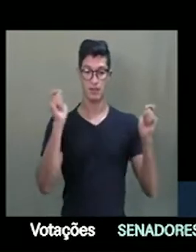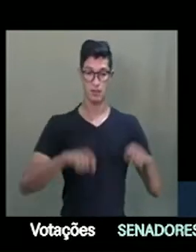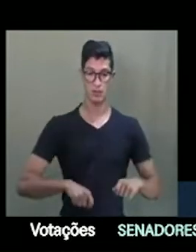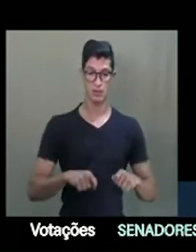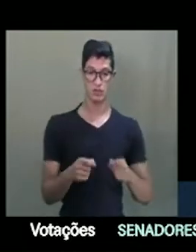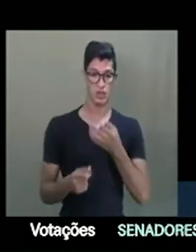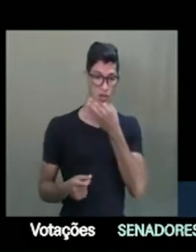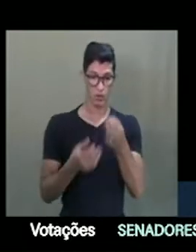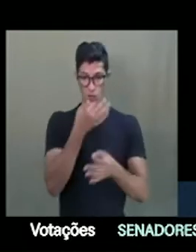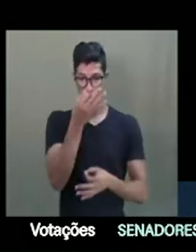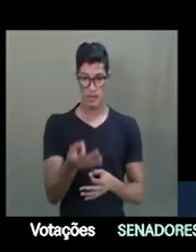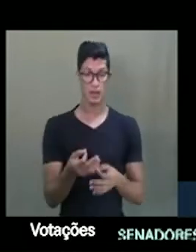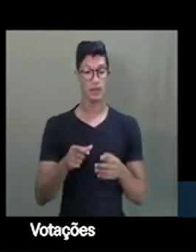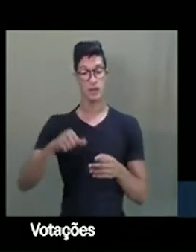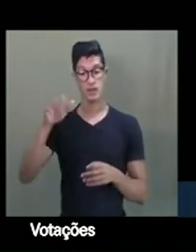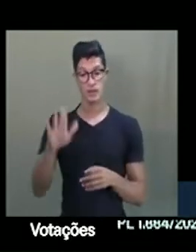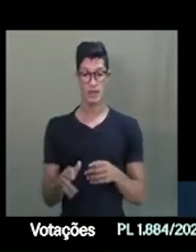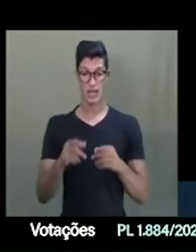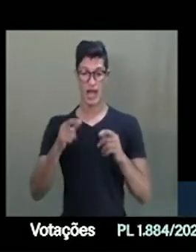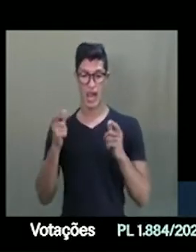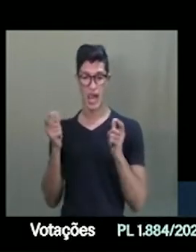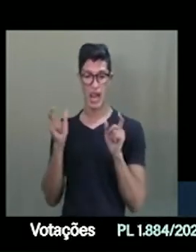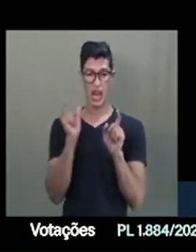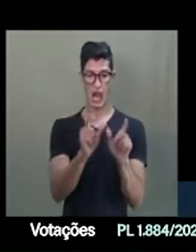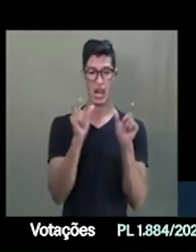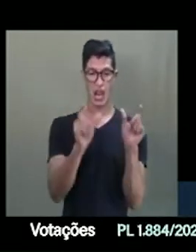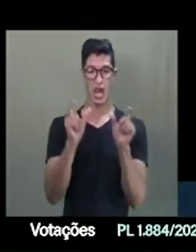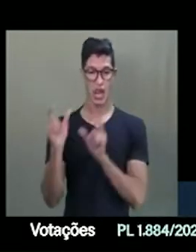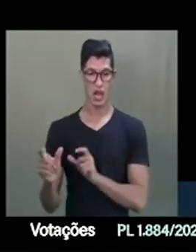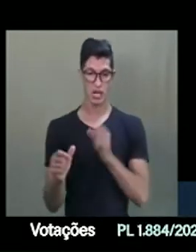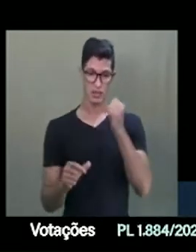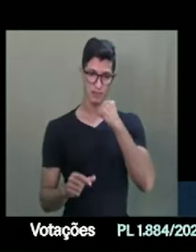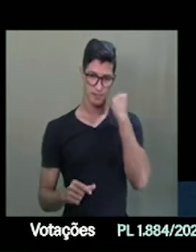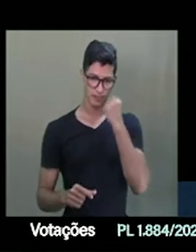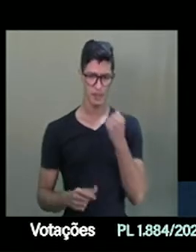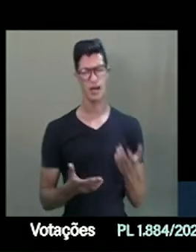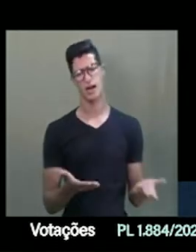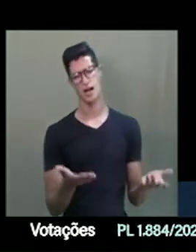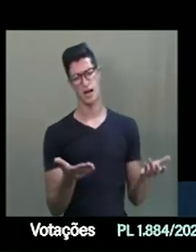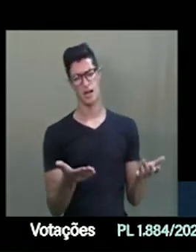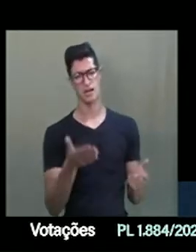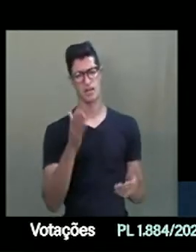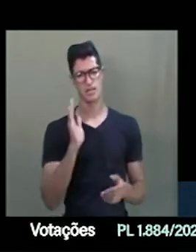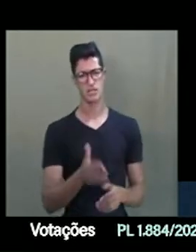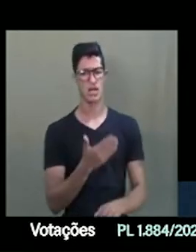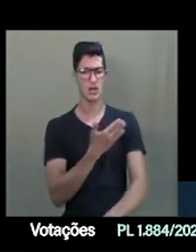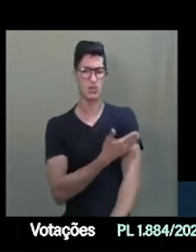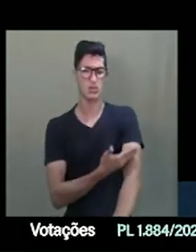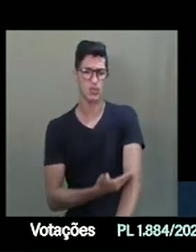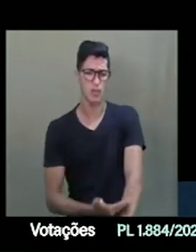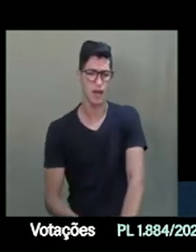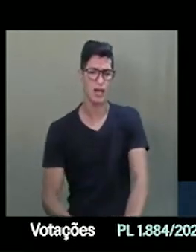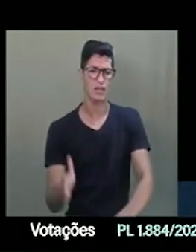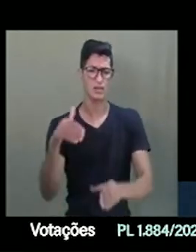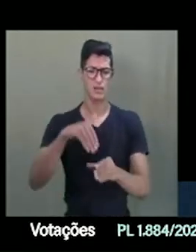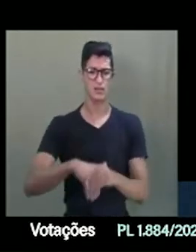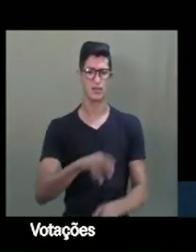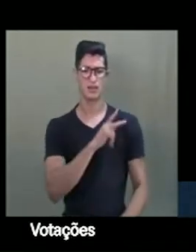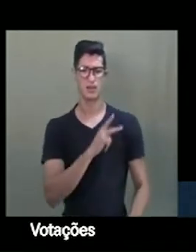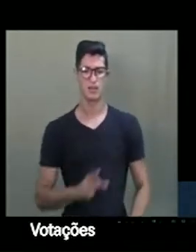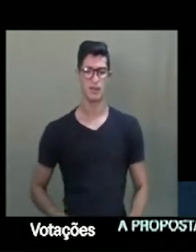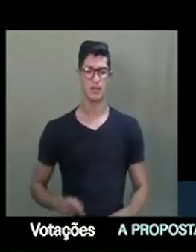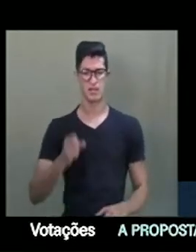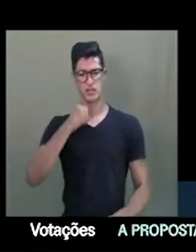de argumentar. Quanto a quem está xingando, senadores, ora, gente, nós já estamos acostumados com isso desde a eleição do presidente do